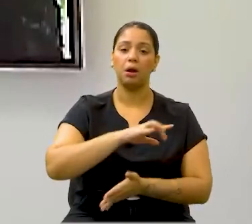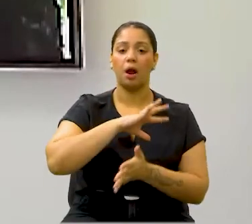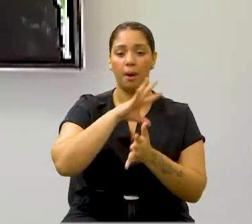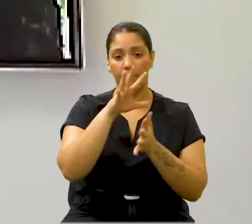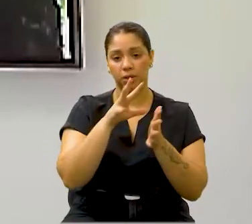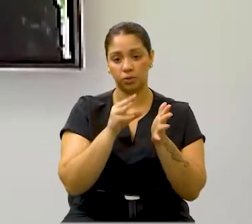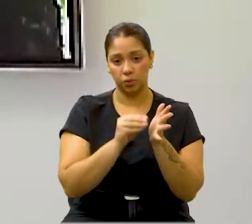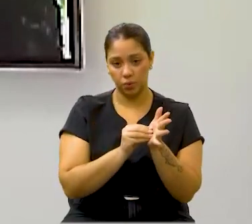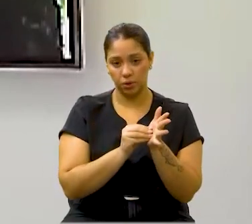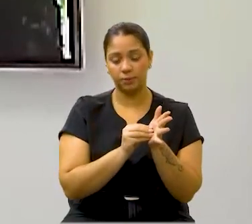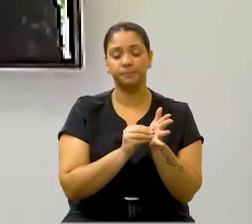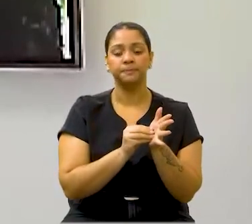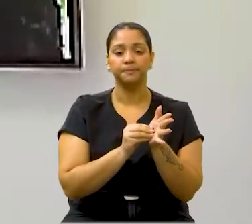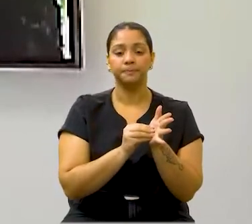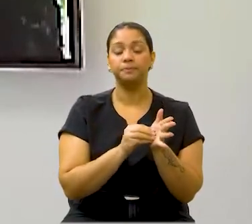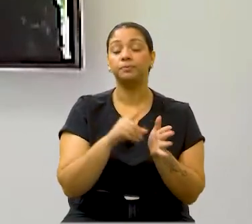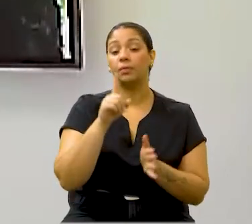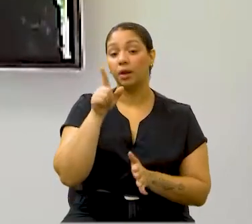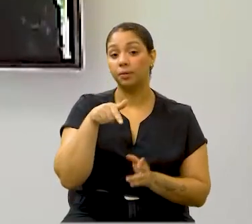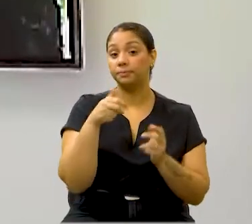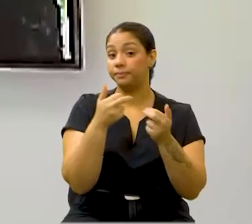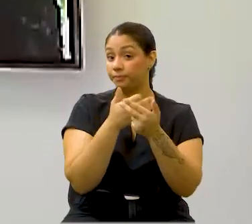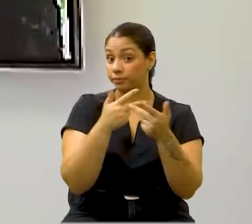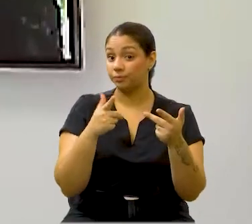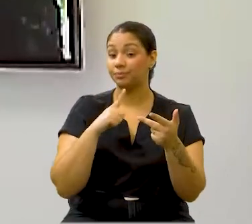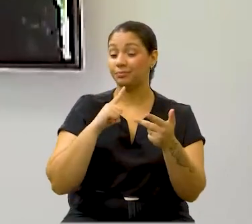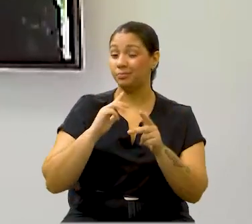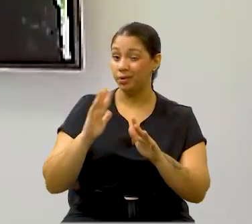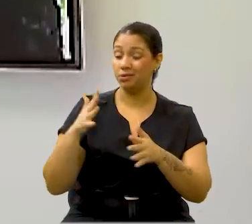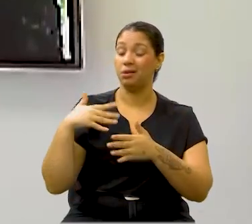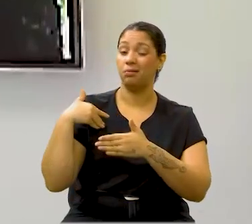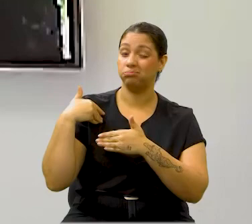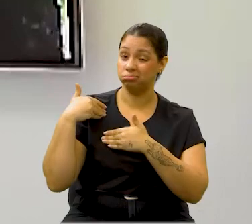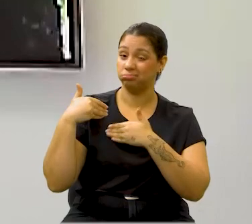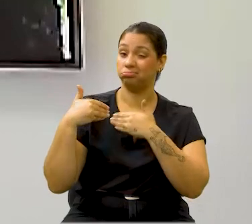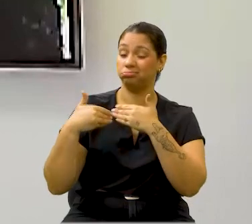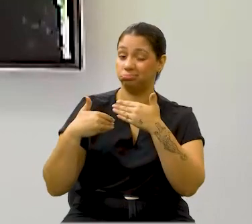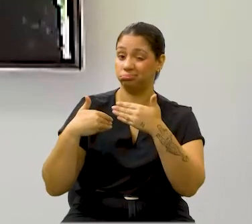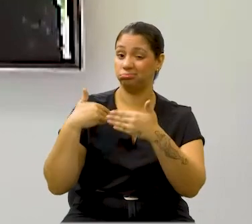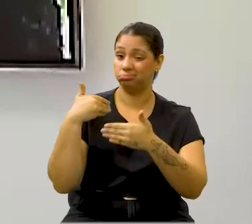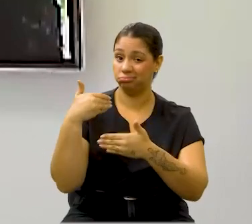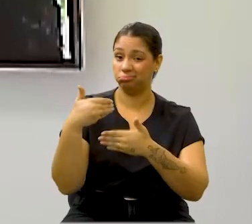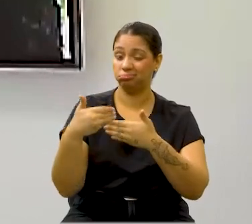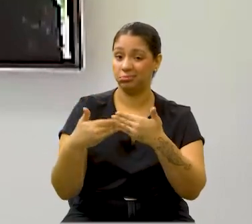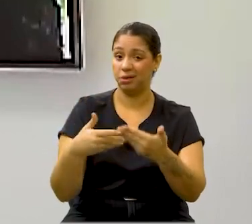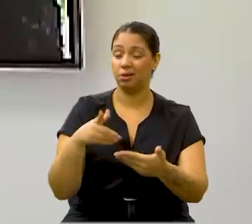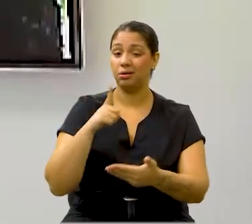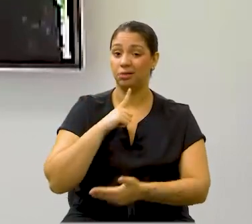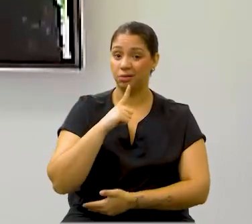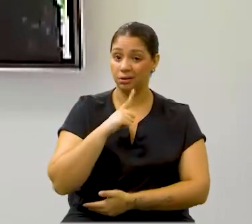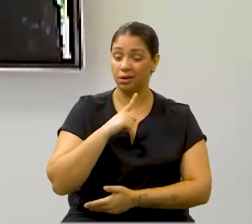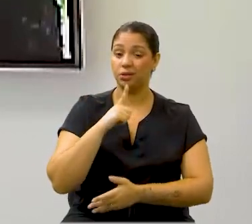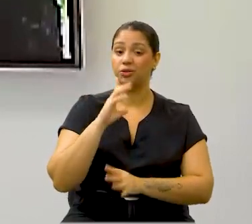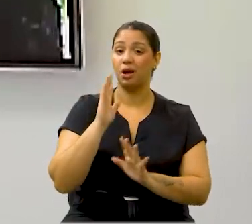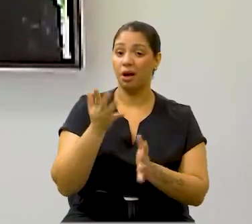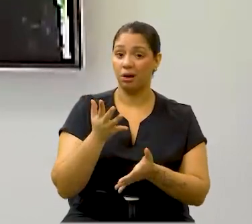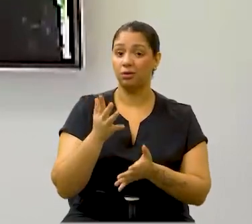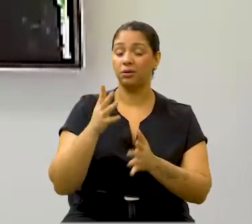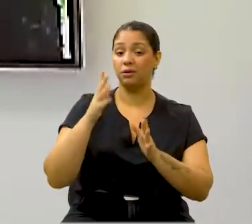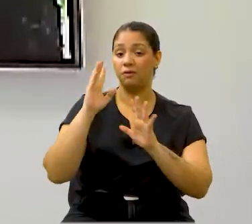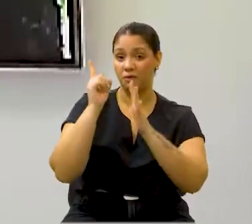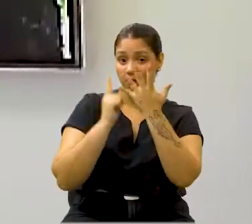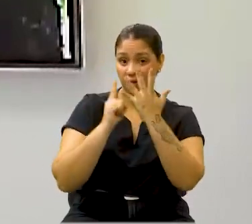na Amazônia. E essa é uma questão que vem se arrastando, né? A gente tem esse número alarmante aqui em